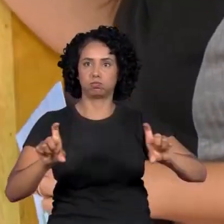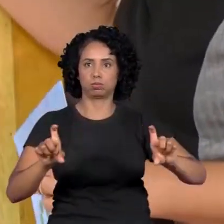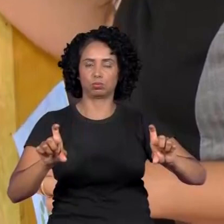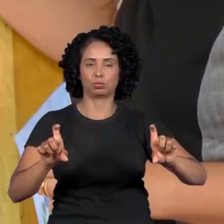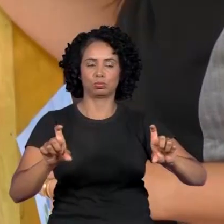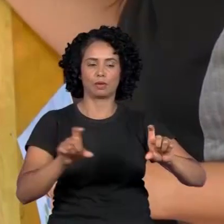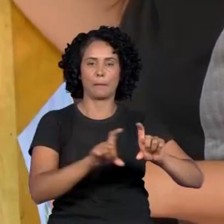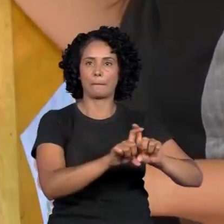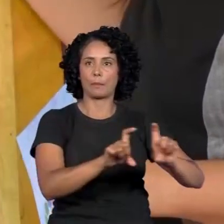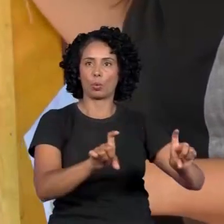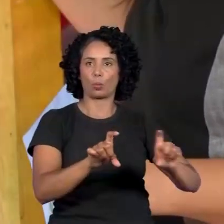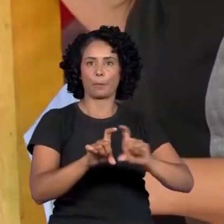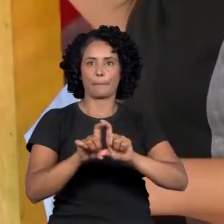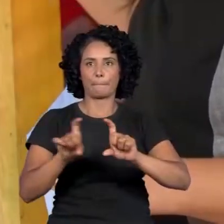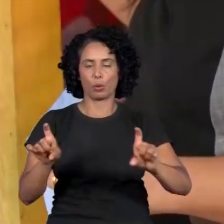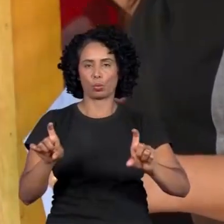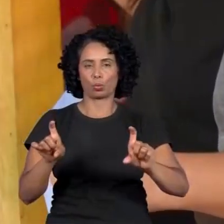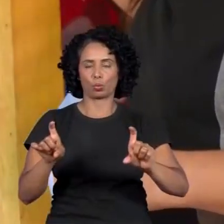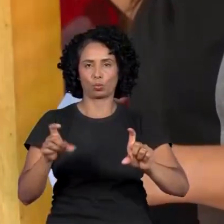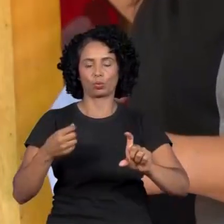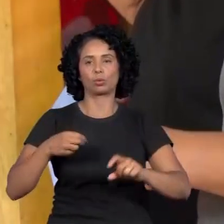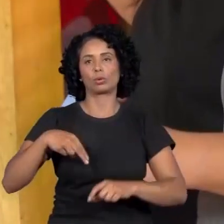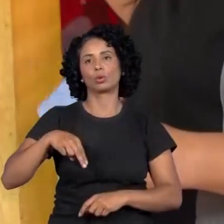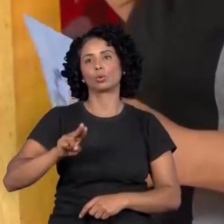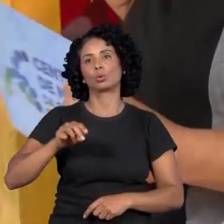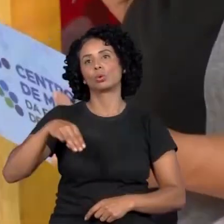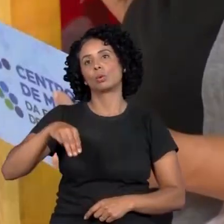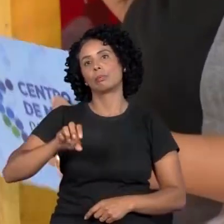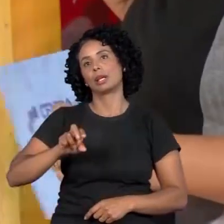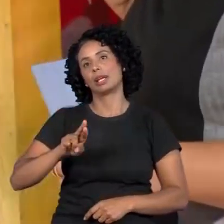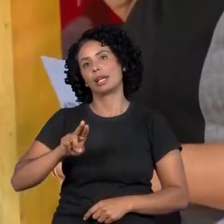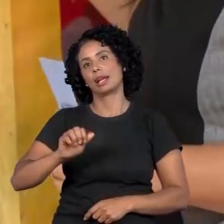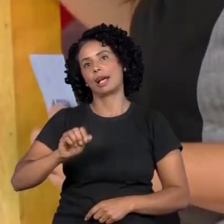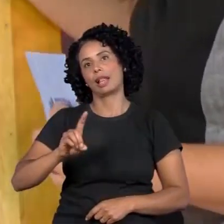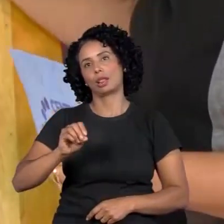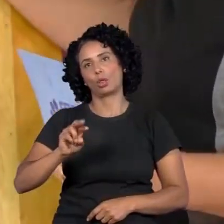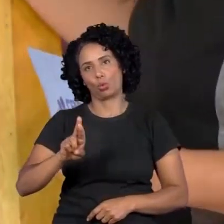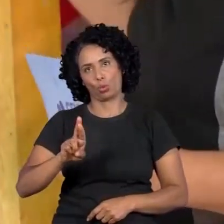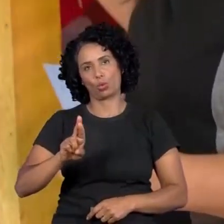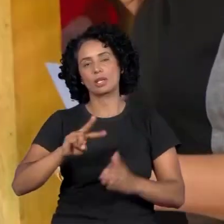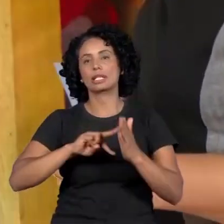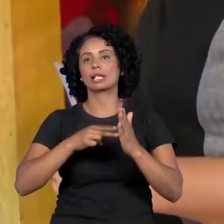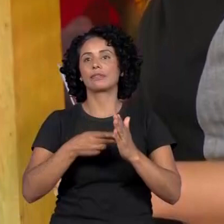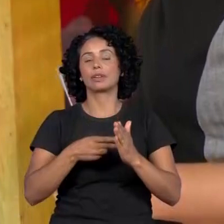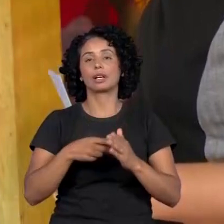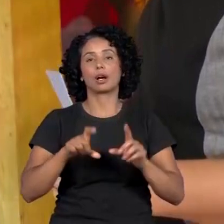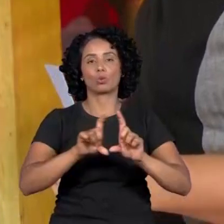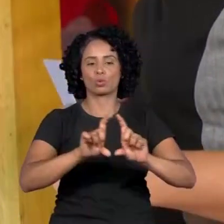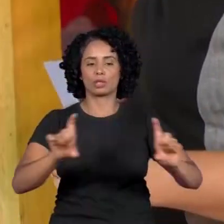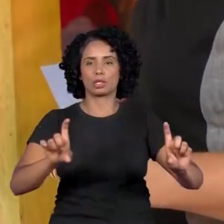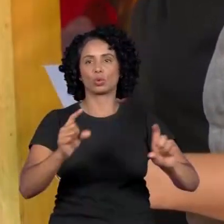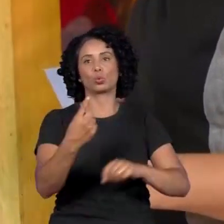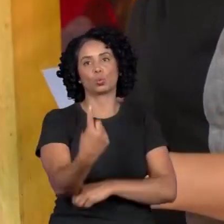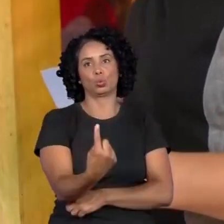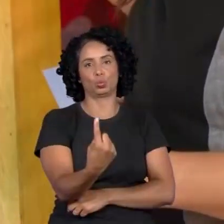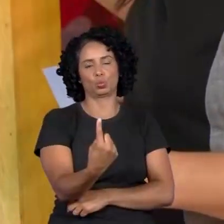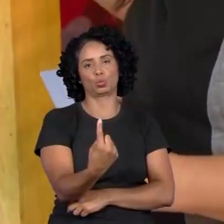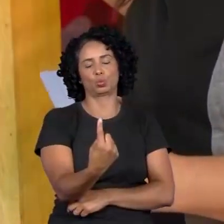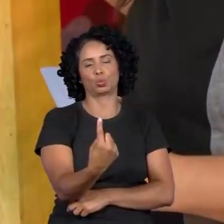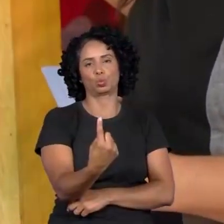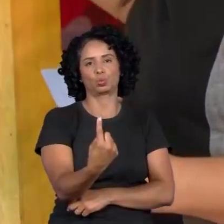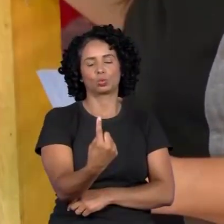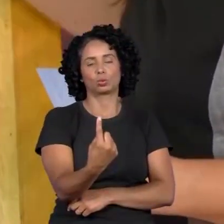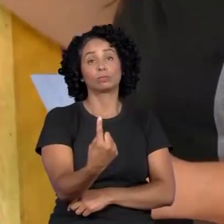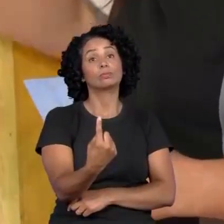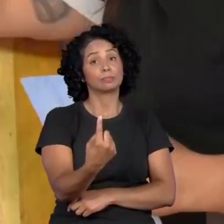o numerador é a parte que se refere. Ou seja, no caso aqui eu estou usando uma